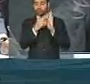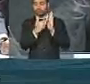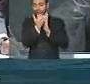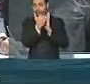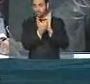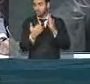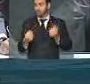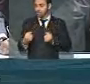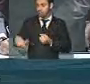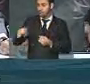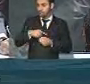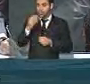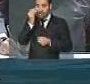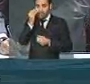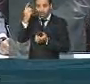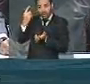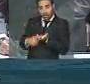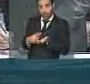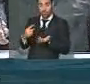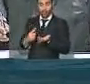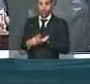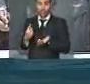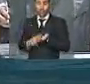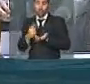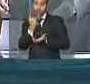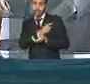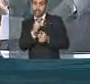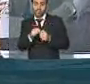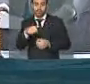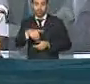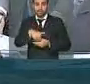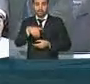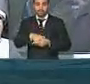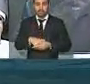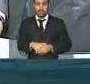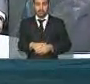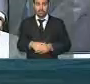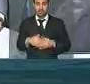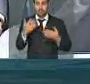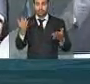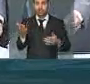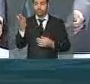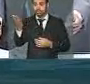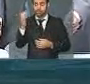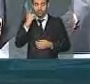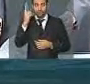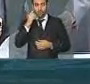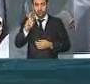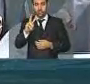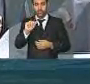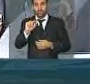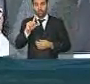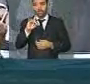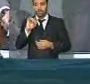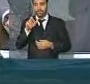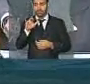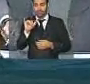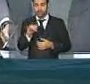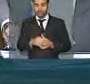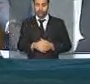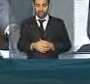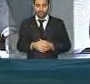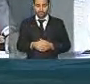acordo para que isso possa ser levado adiante. E pelo que nós temos, deputado Paulo Derney e deputado Mendonça Filho. Sr.